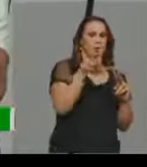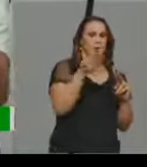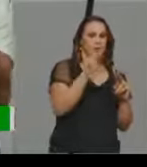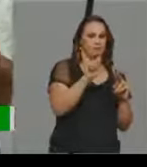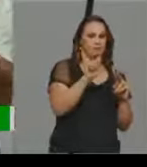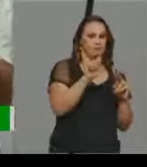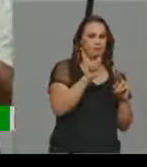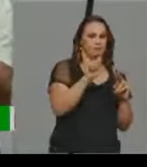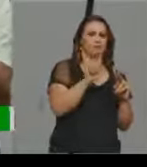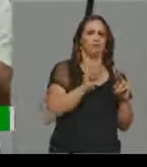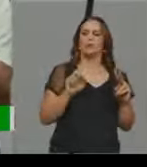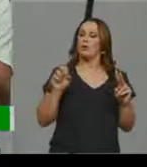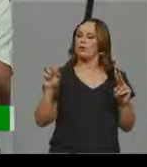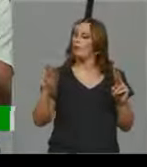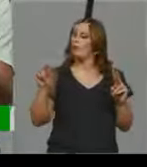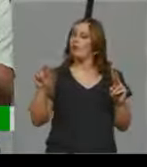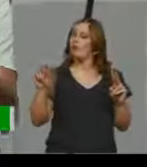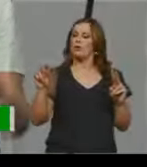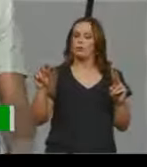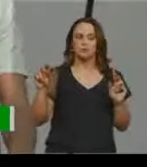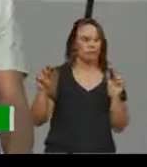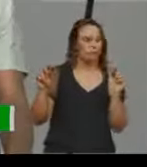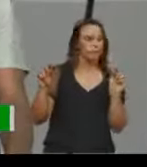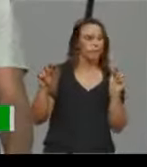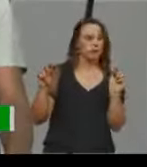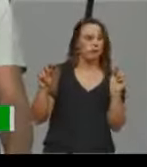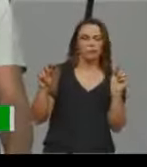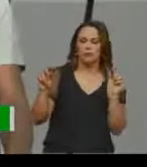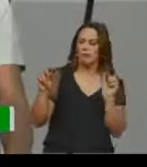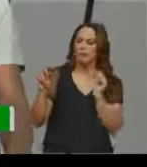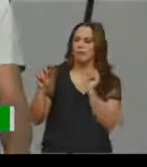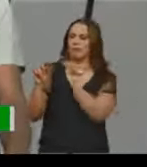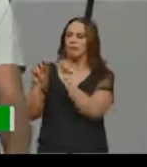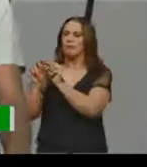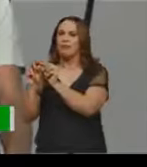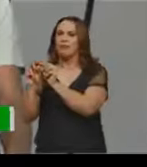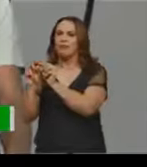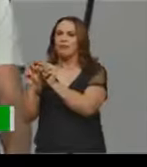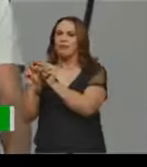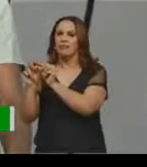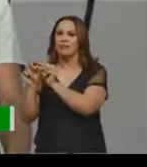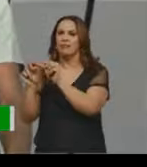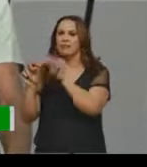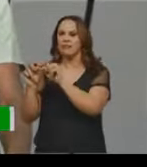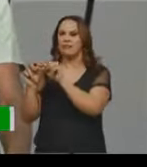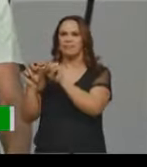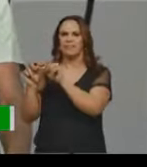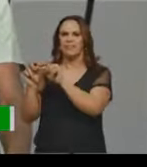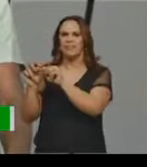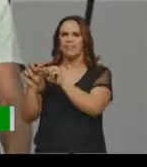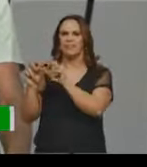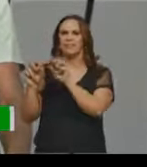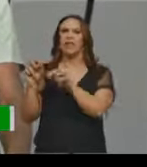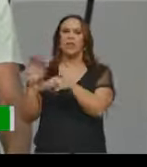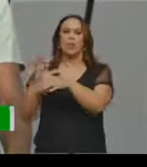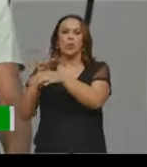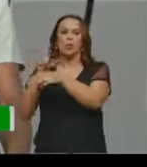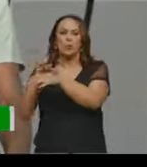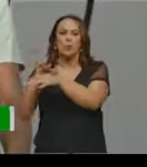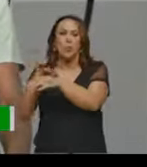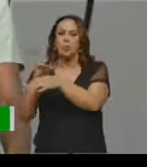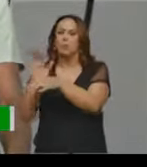que vai permitir ele ainda entrar dentro da sua célula e carregar um gene que você quer. Então, você pode colocar um gene de insulina,